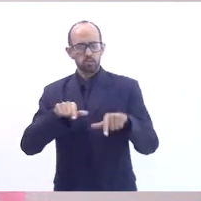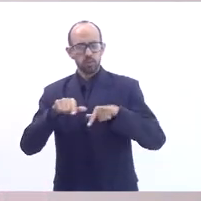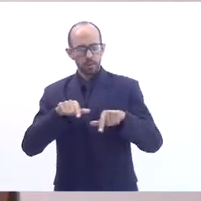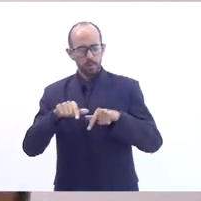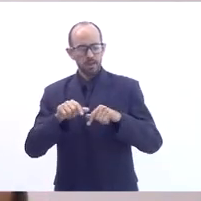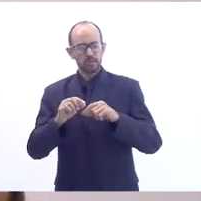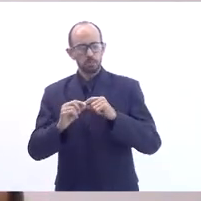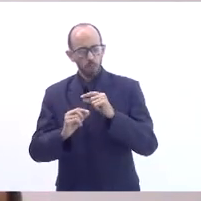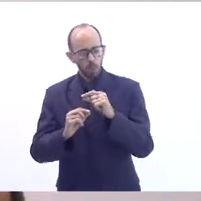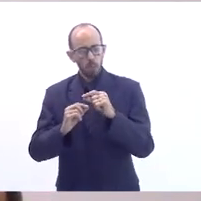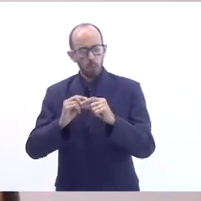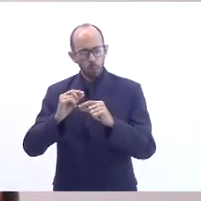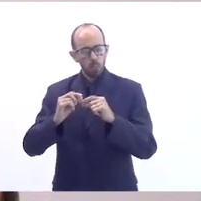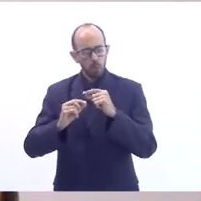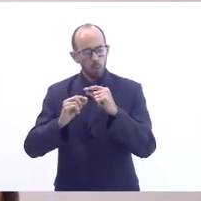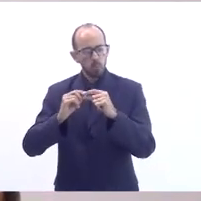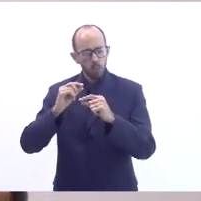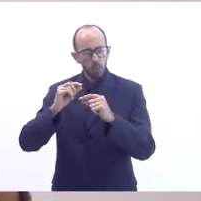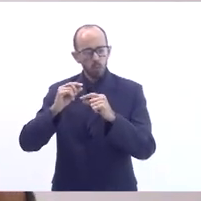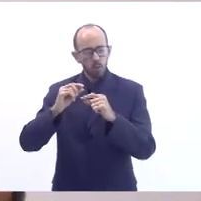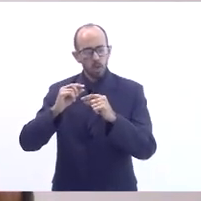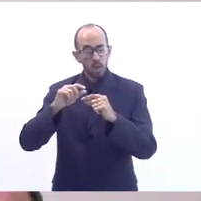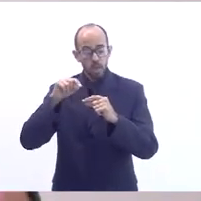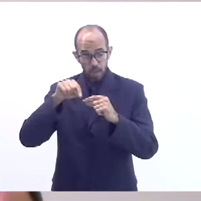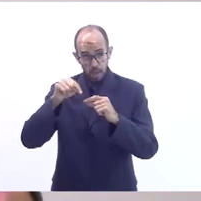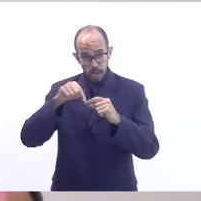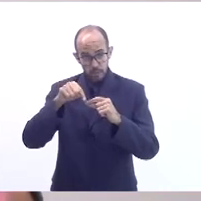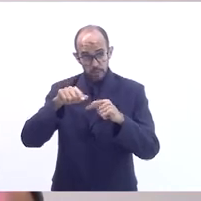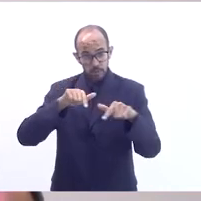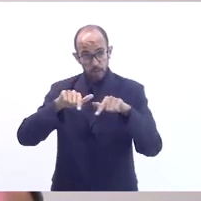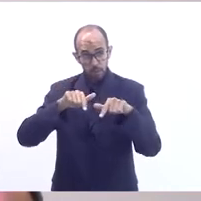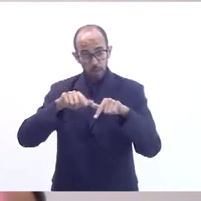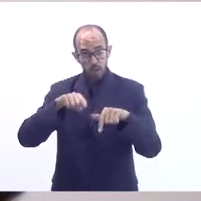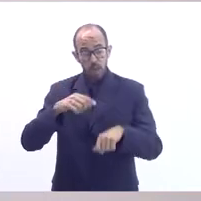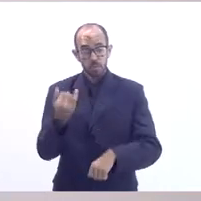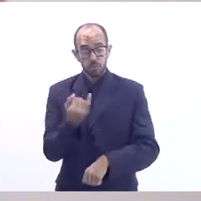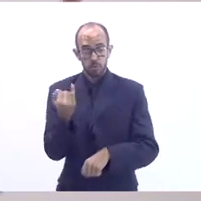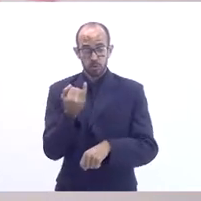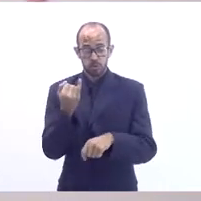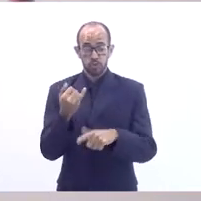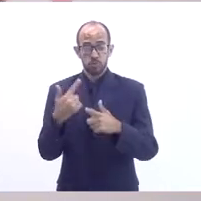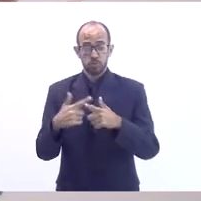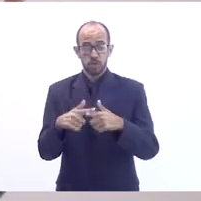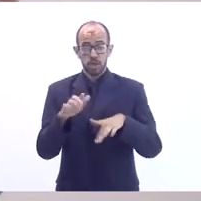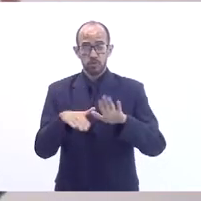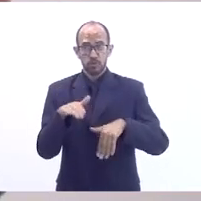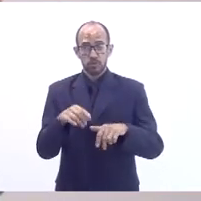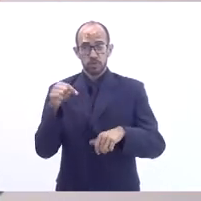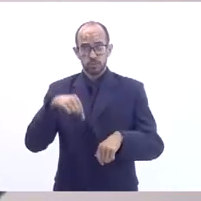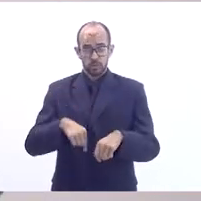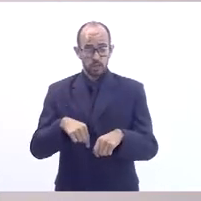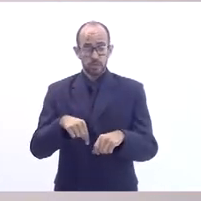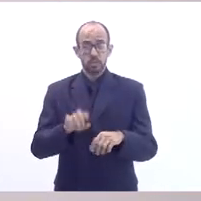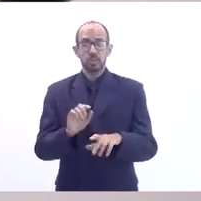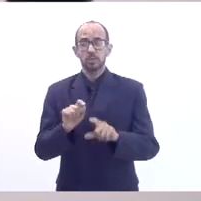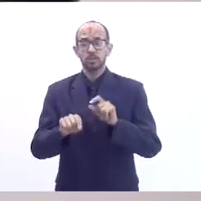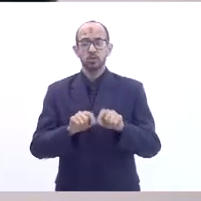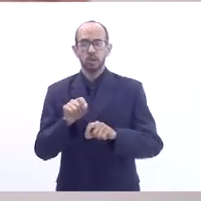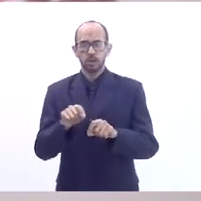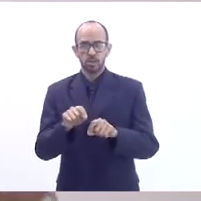formiguinha que a gente veio fazendo é muito importante né muitas vezes a gente tá aqui é